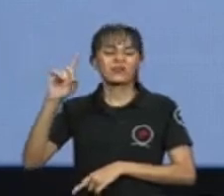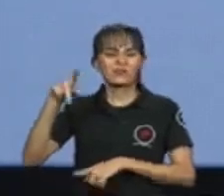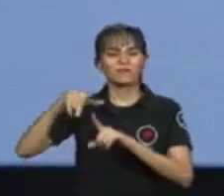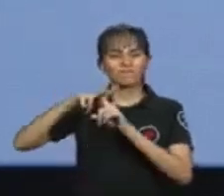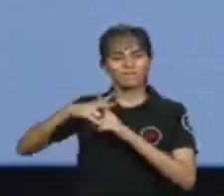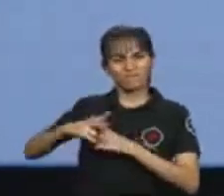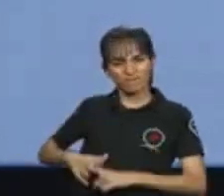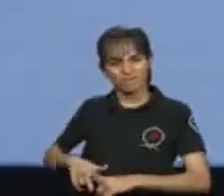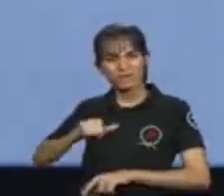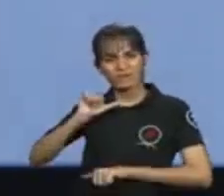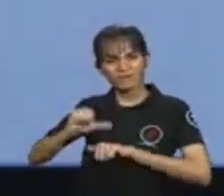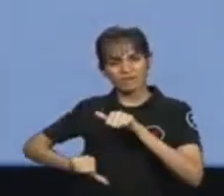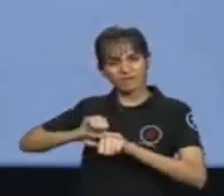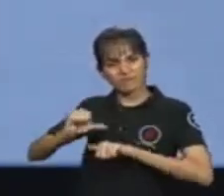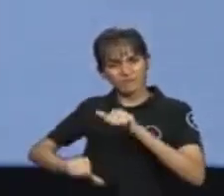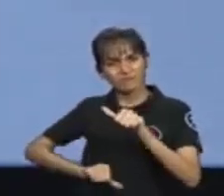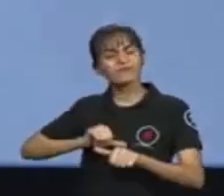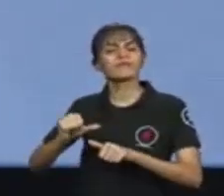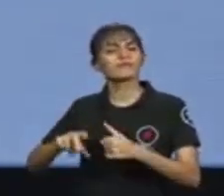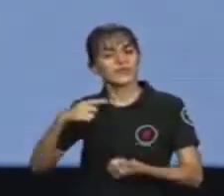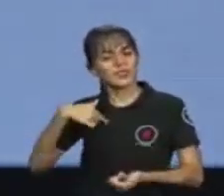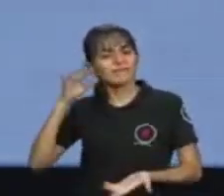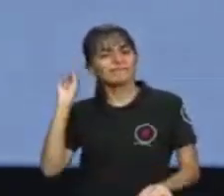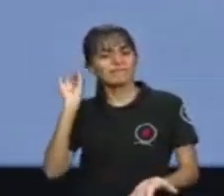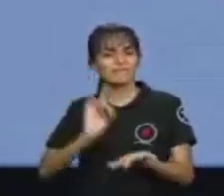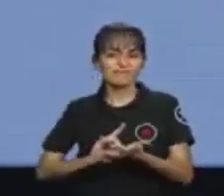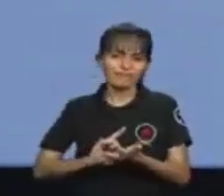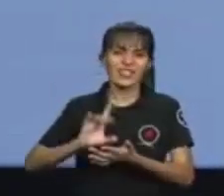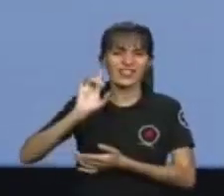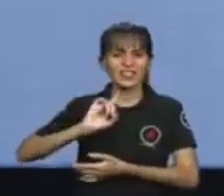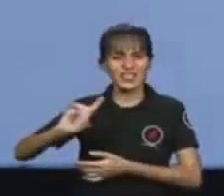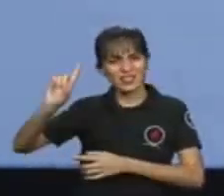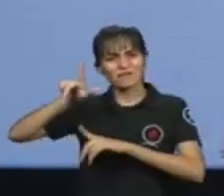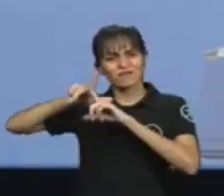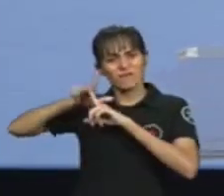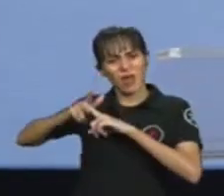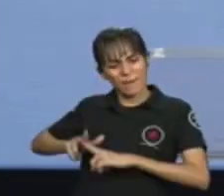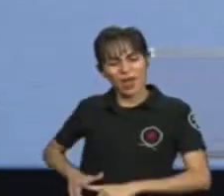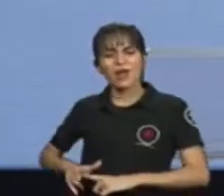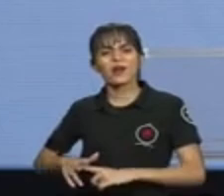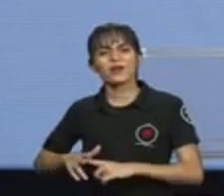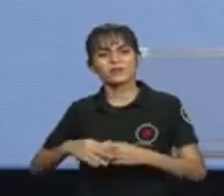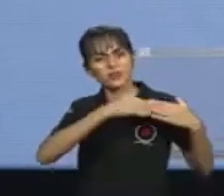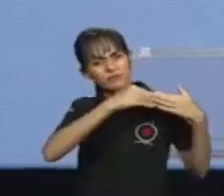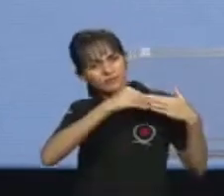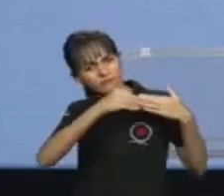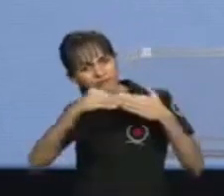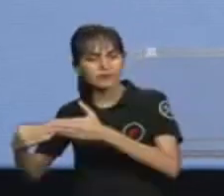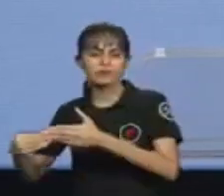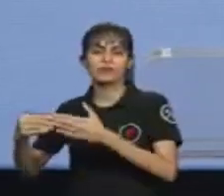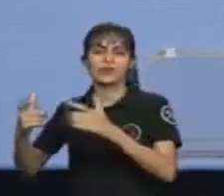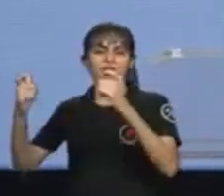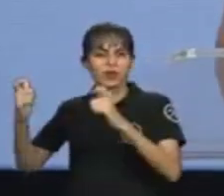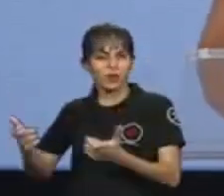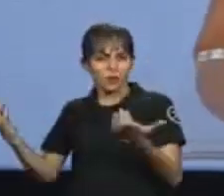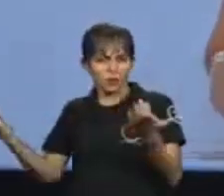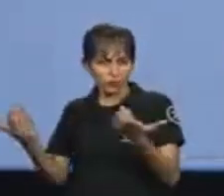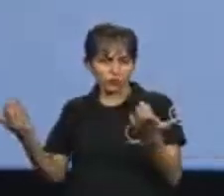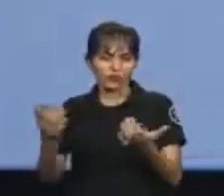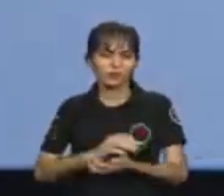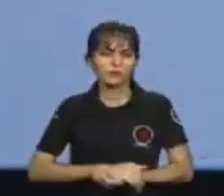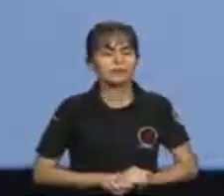onde eu fui realmente forjada pelo Senhor para estar onde eu estou hoje. E foi através